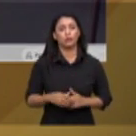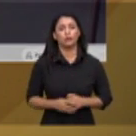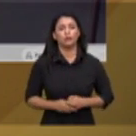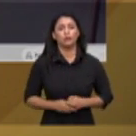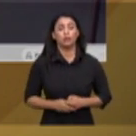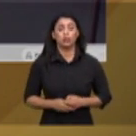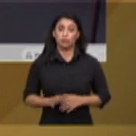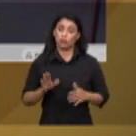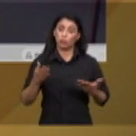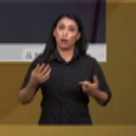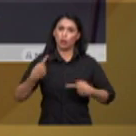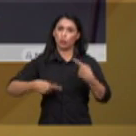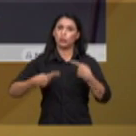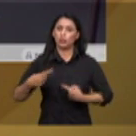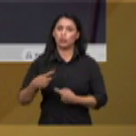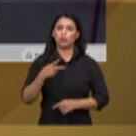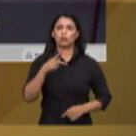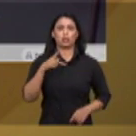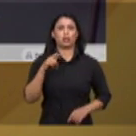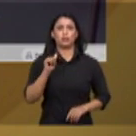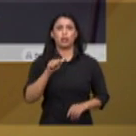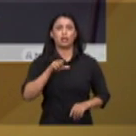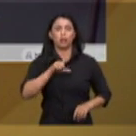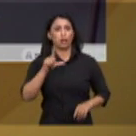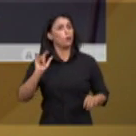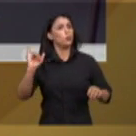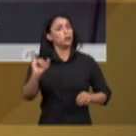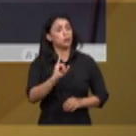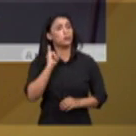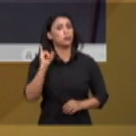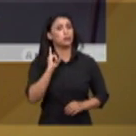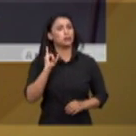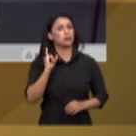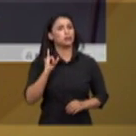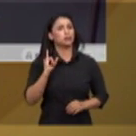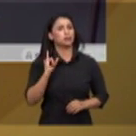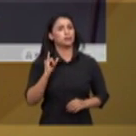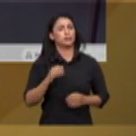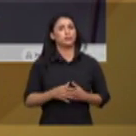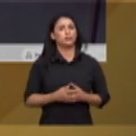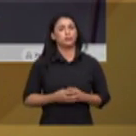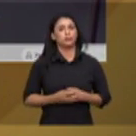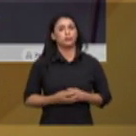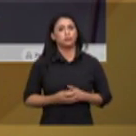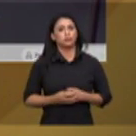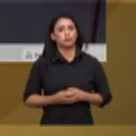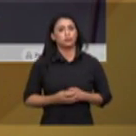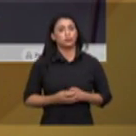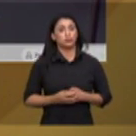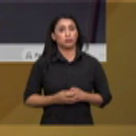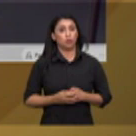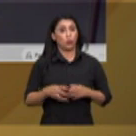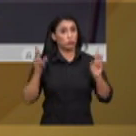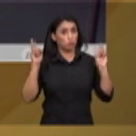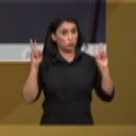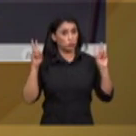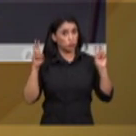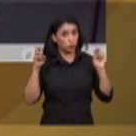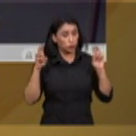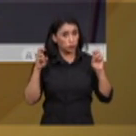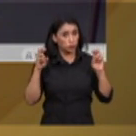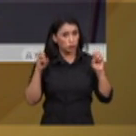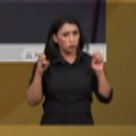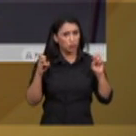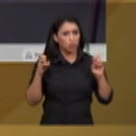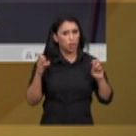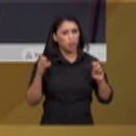de política penal muito importante. Na vida prática, estamos a falar de um assunto